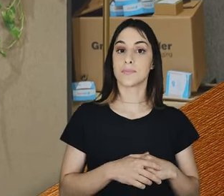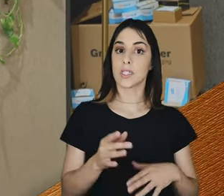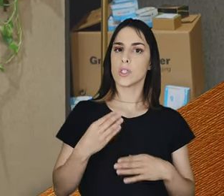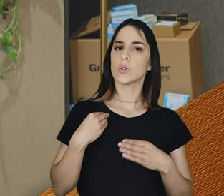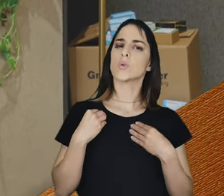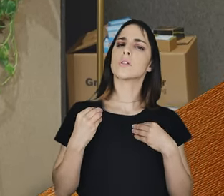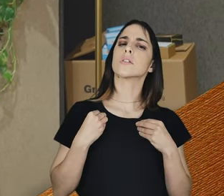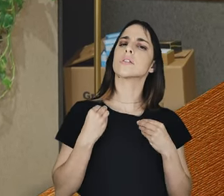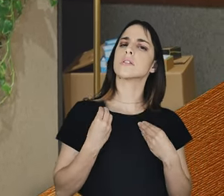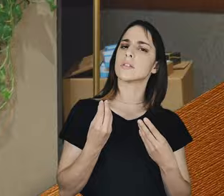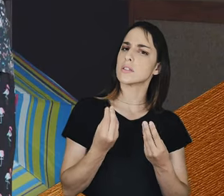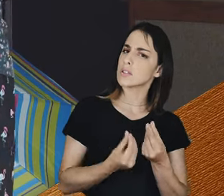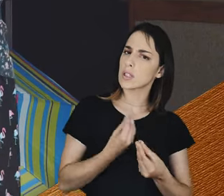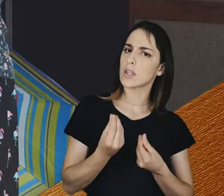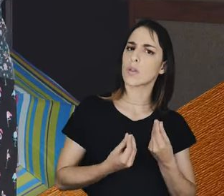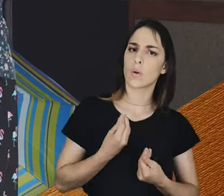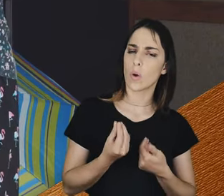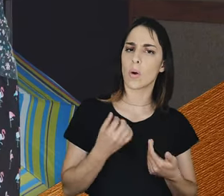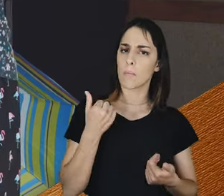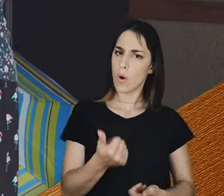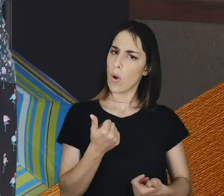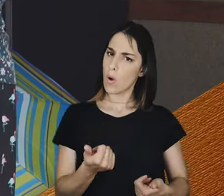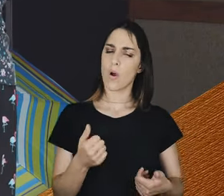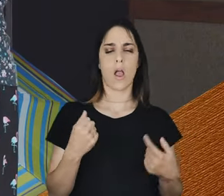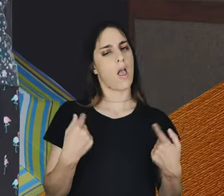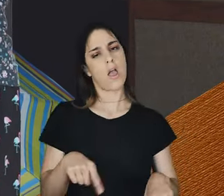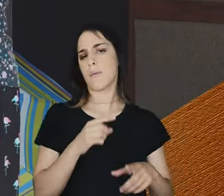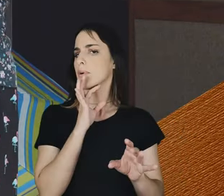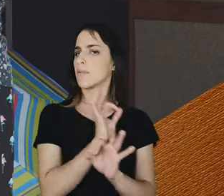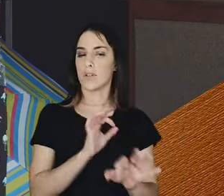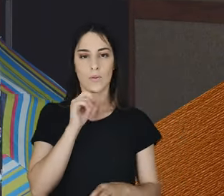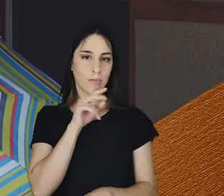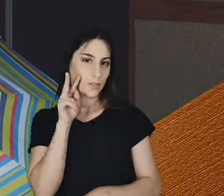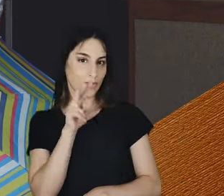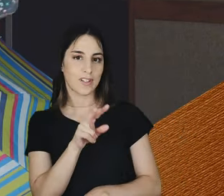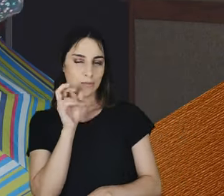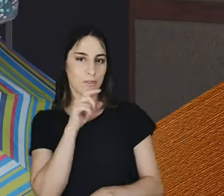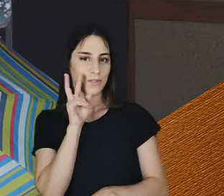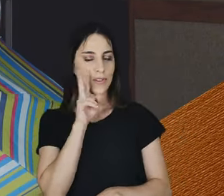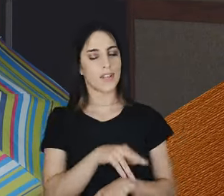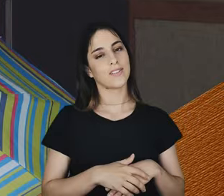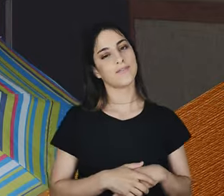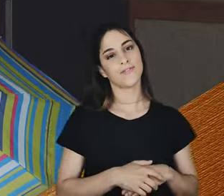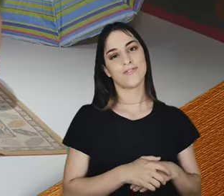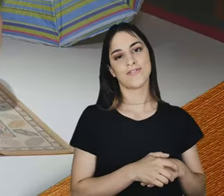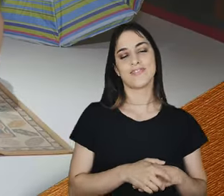tecido? Não o posso tecido. Deixar de reparar que o tecido é muito o tecido, Joana, é posso ótimo. Ir? Então, posso pode ir? Claro onde? Que sim. Onde? Claro que sim,